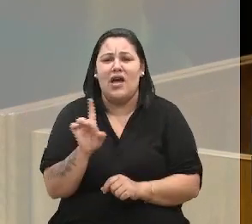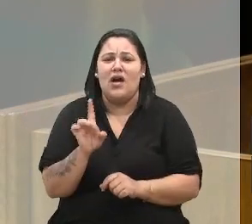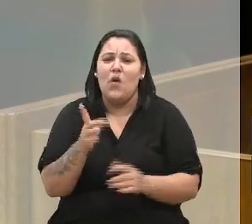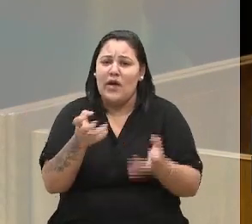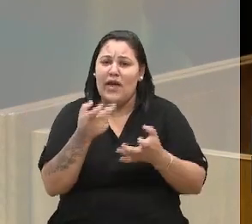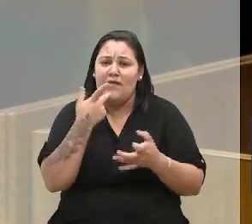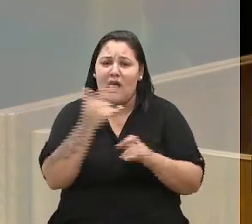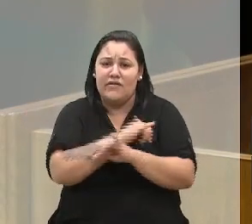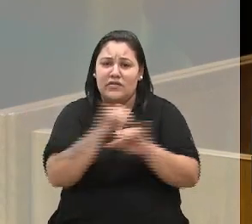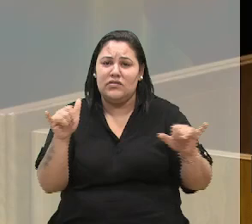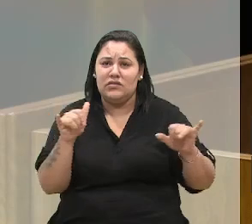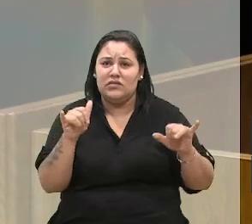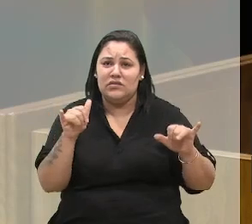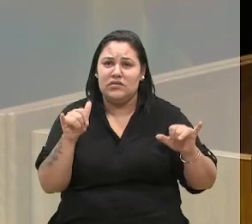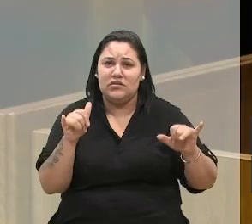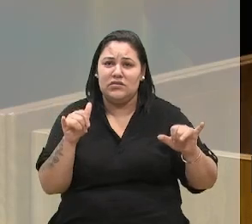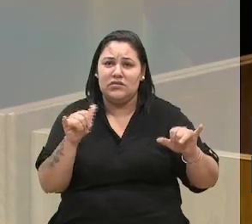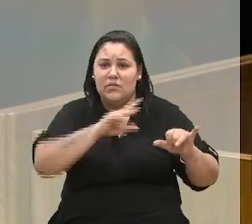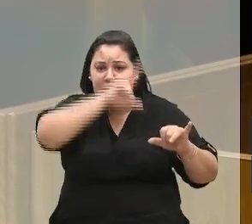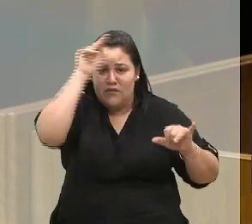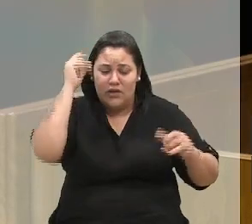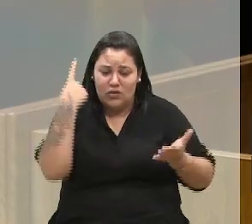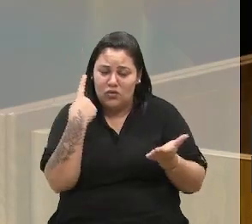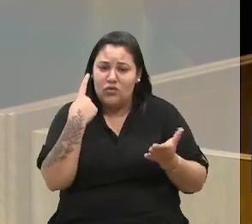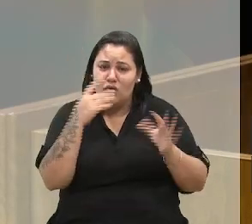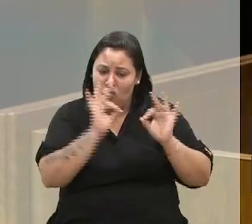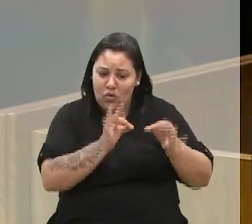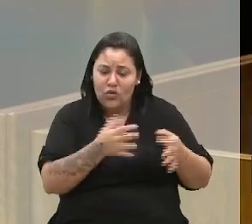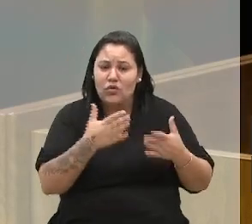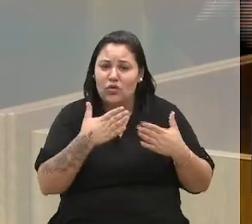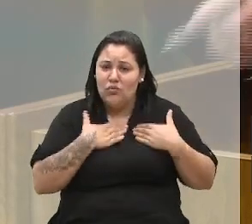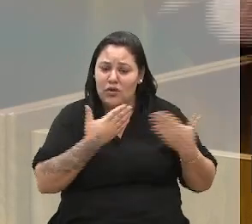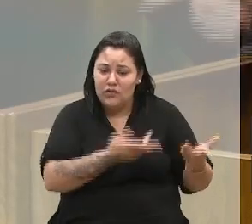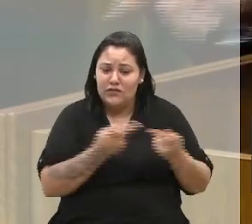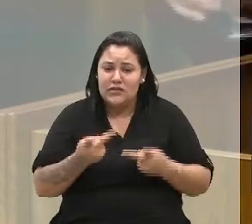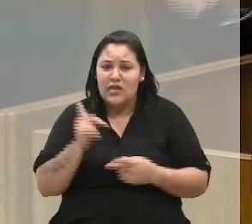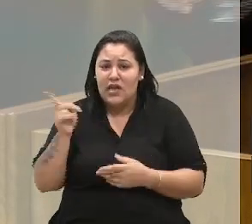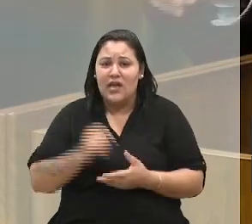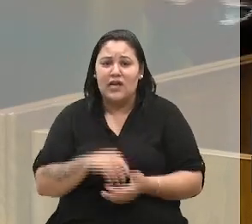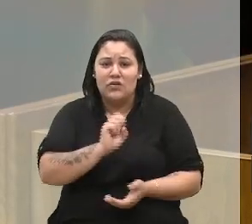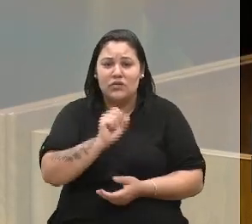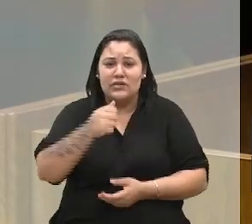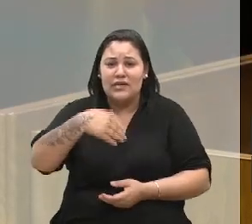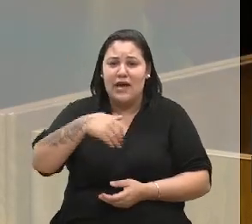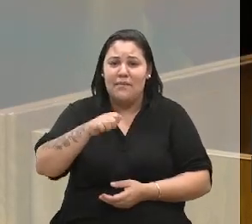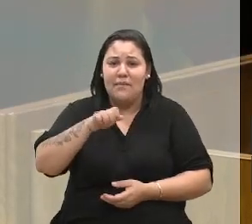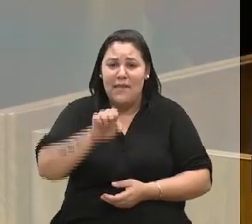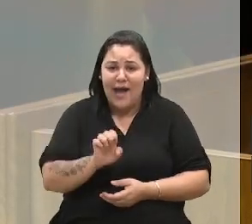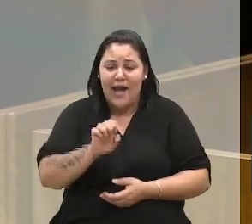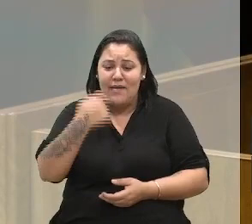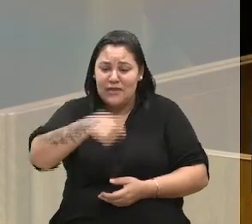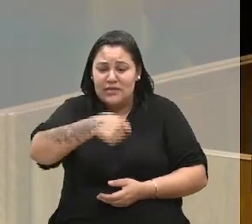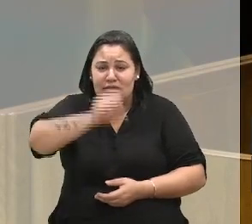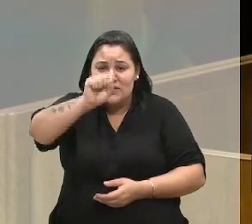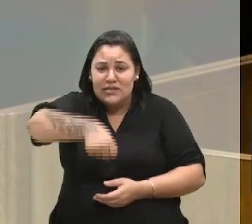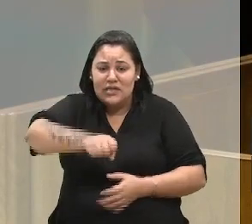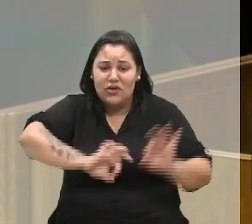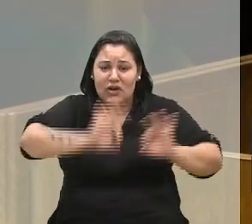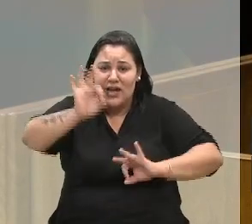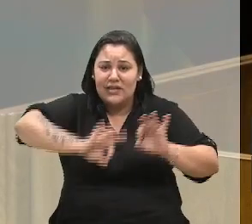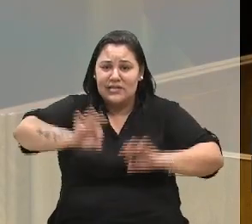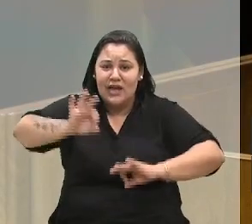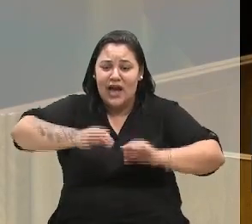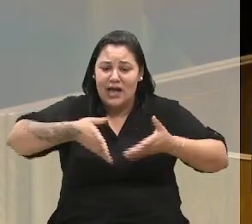senhores, o prefeito concordou comigo quando fui visitar ele. O SAMAI precisa sim colocar essas ruas em ordem.